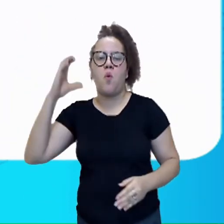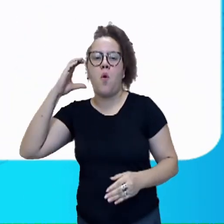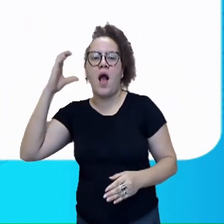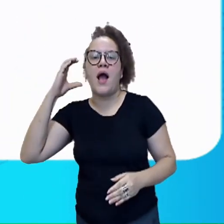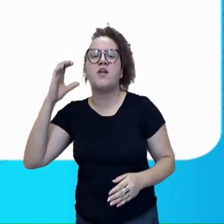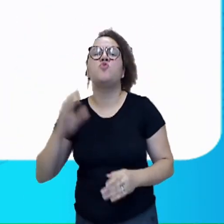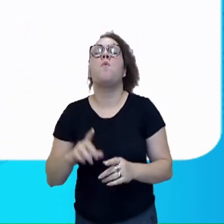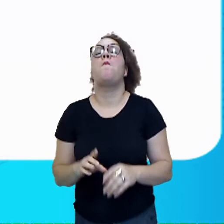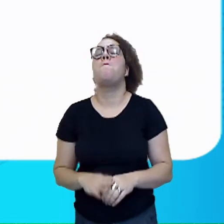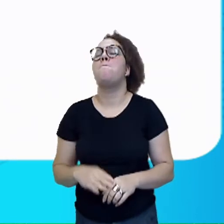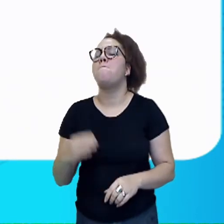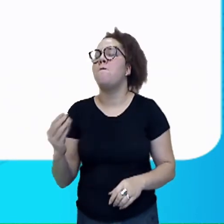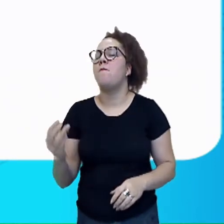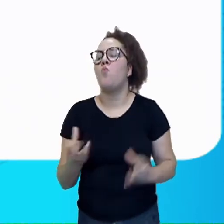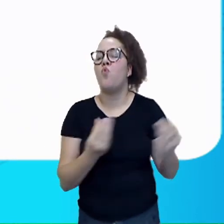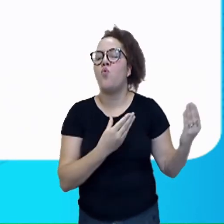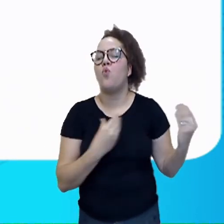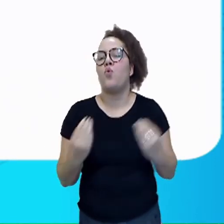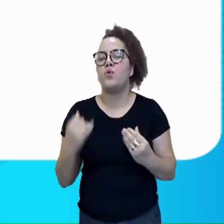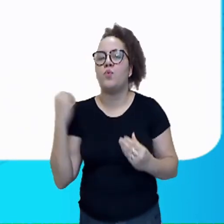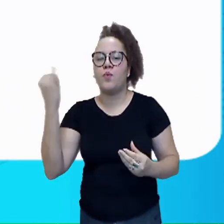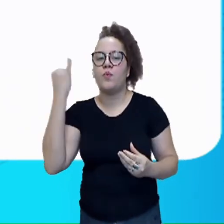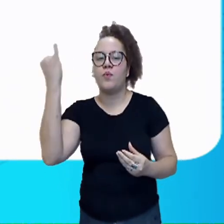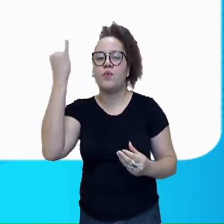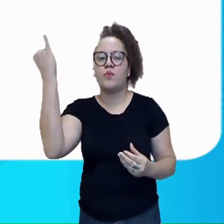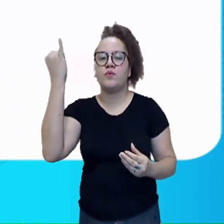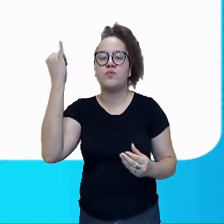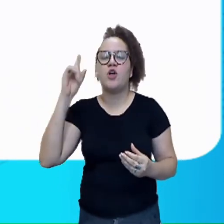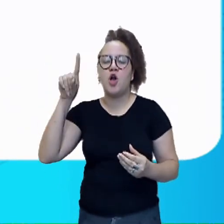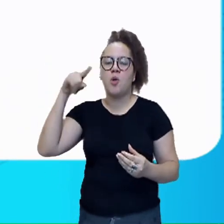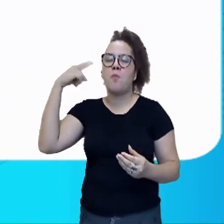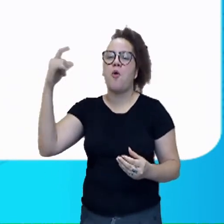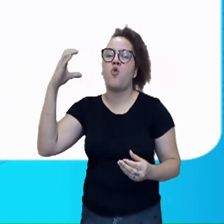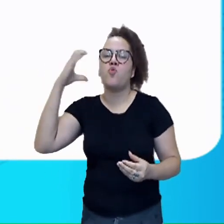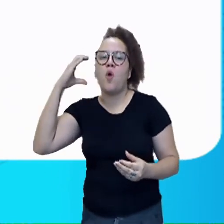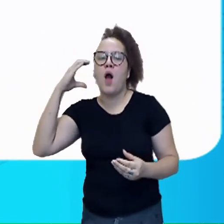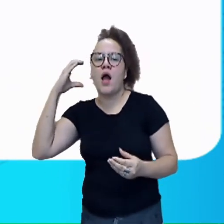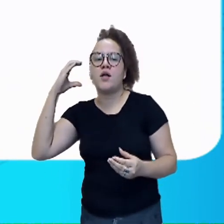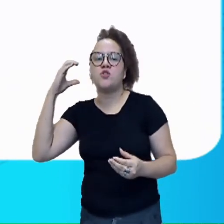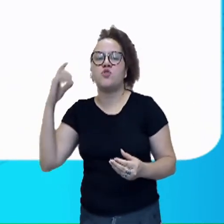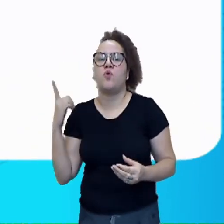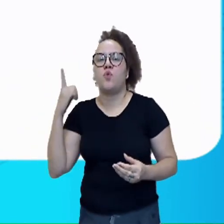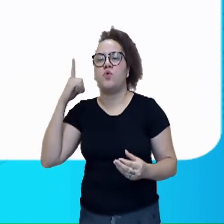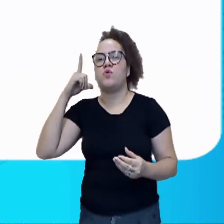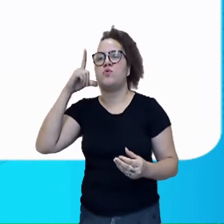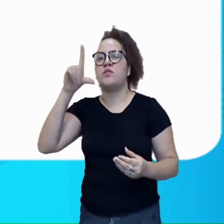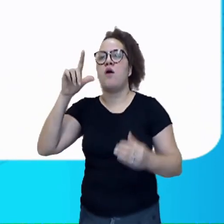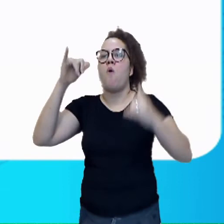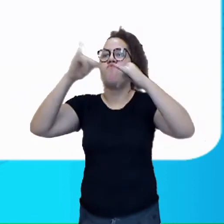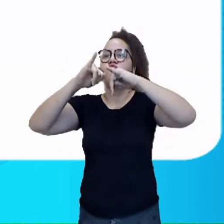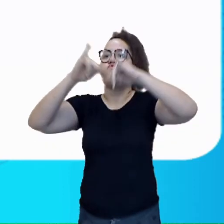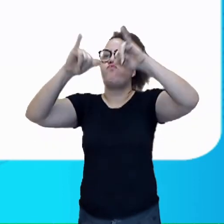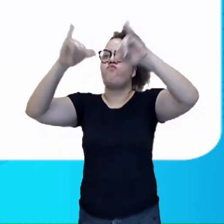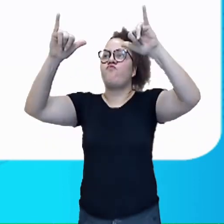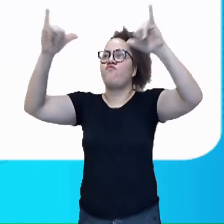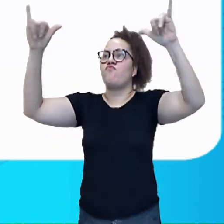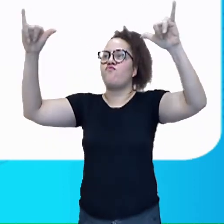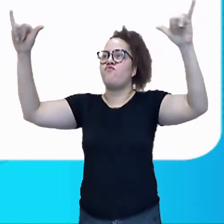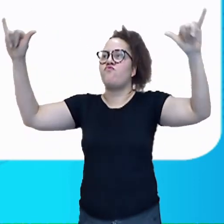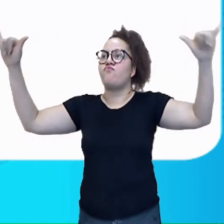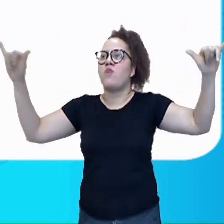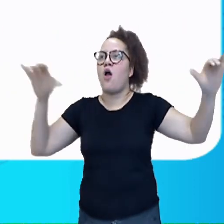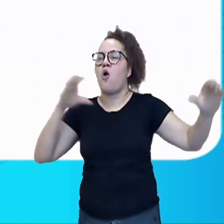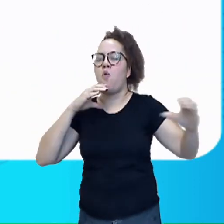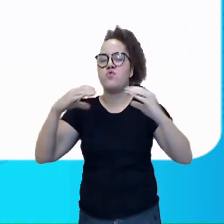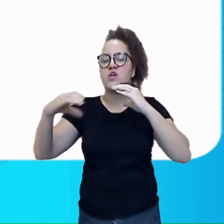foi uma peça muito importante porque, a partir do rádio, se consegue ter uma amplitude maior de pessoas escutando essas